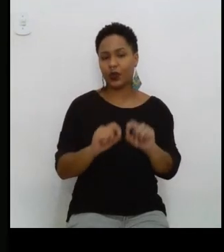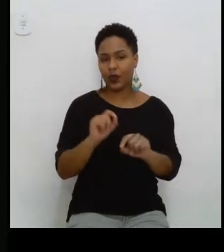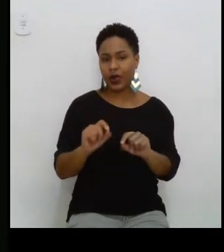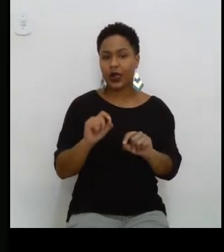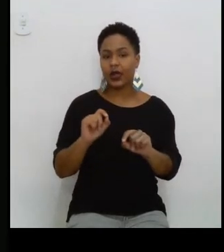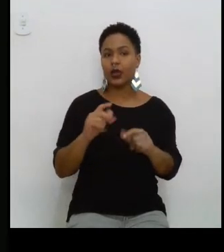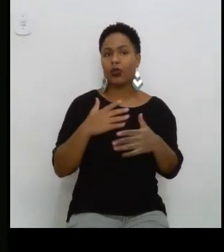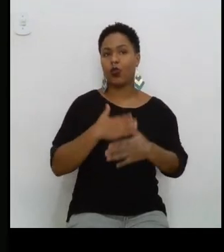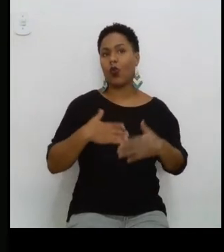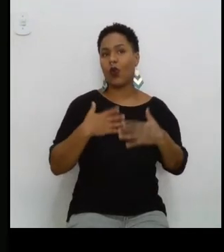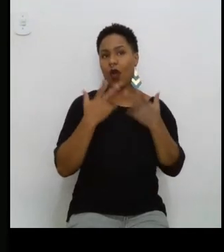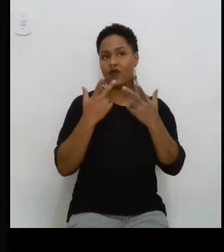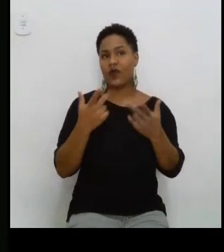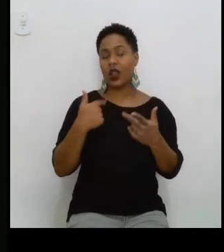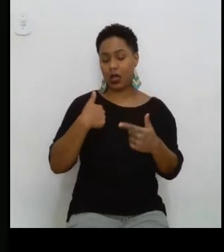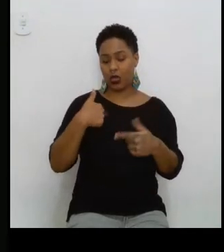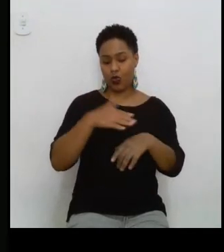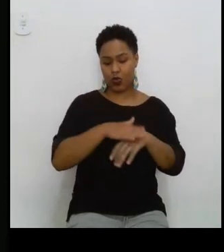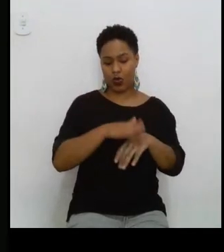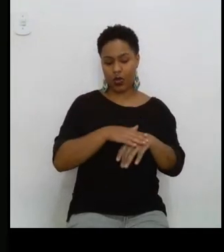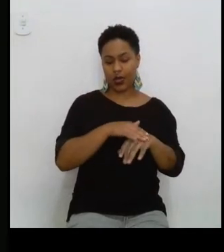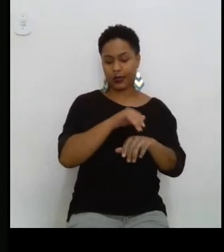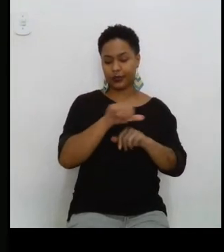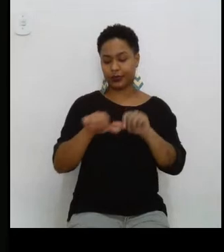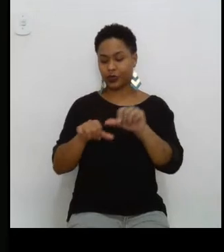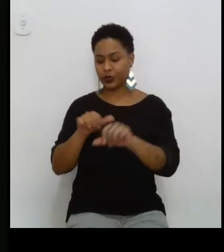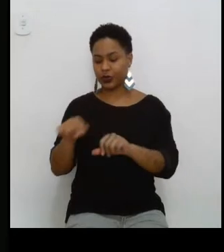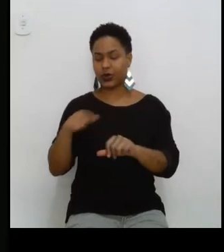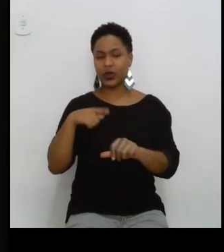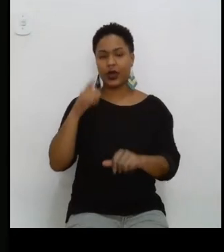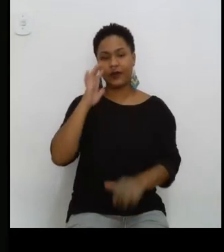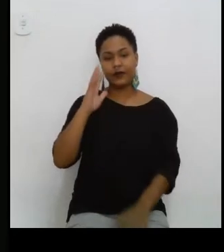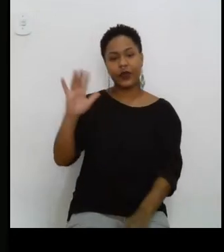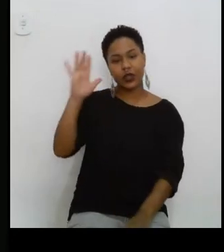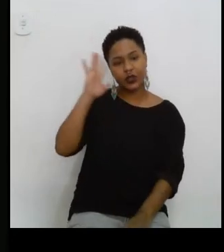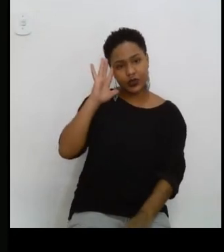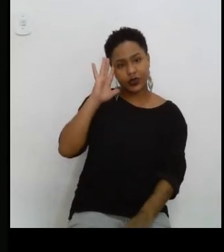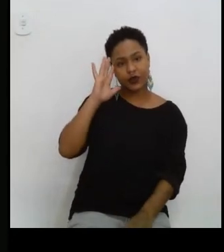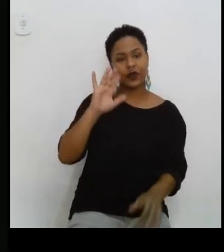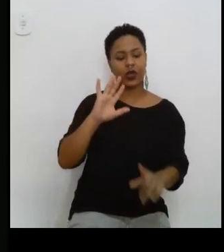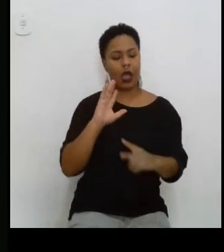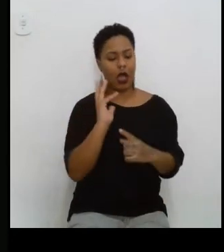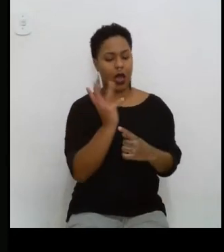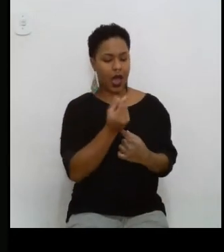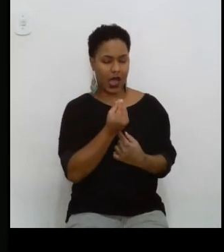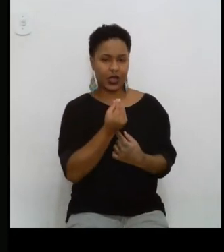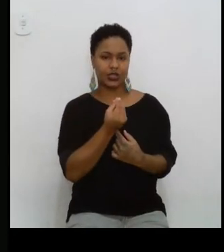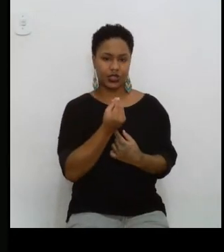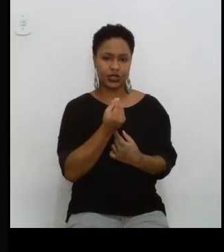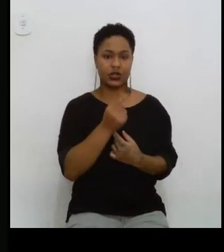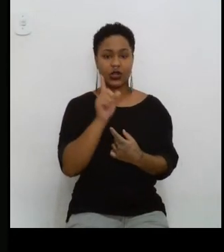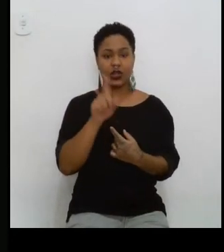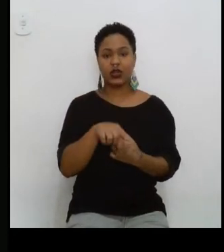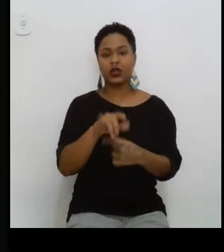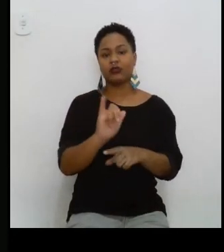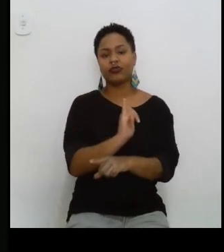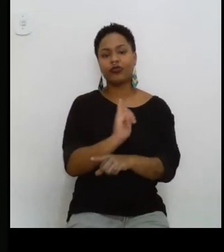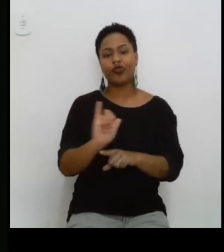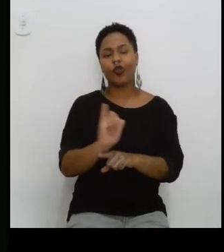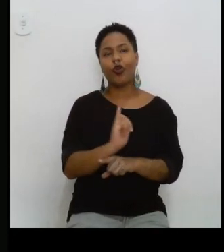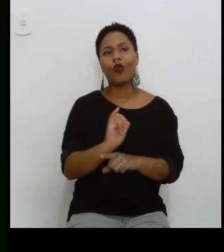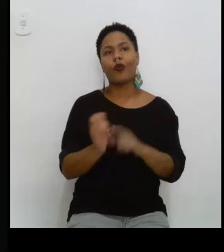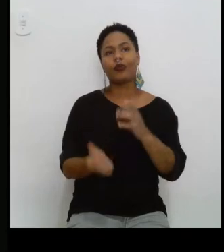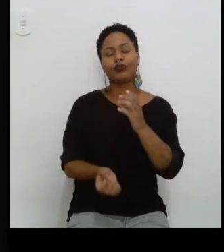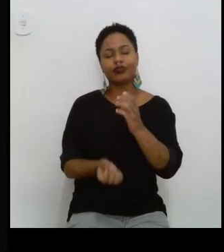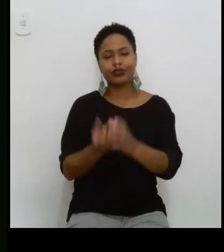dizer que o trânsito entra a filosofia EA arte é como uma forma de criar